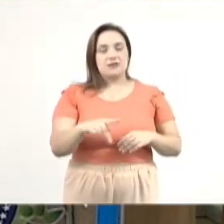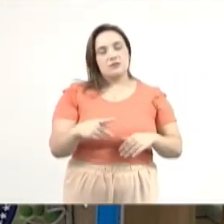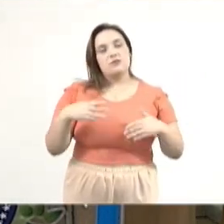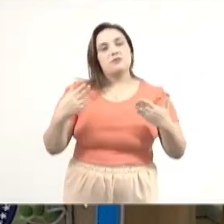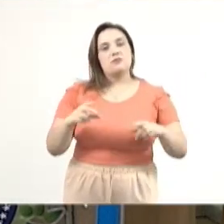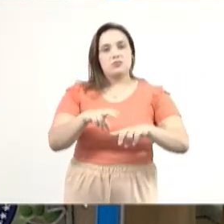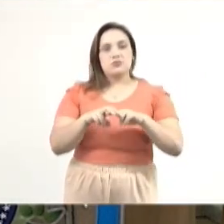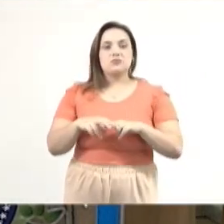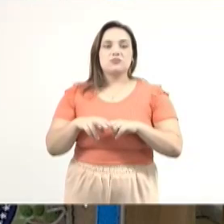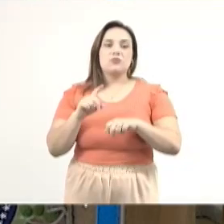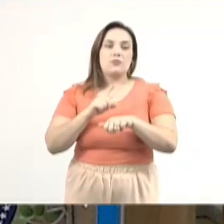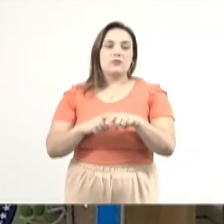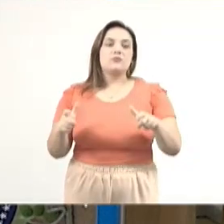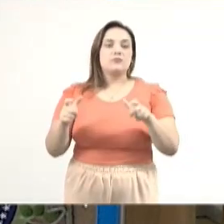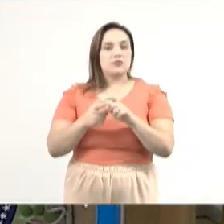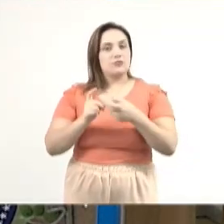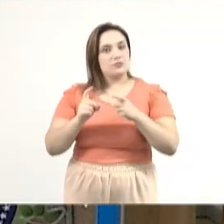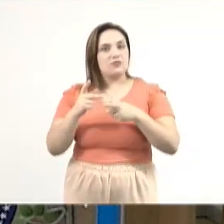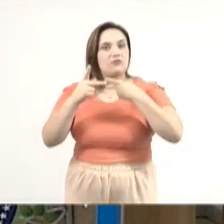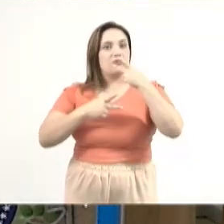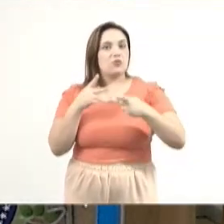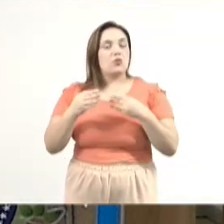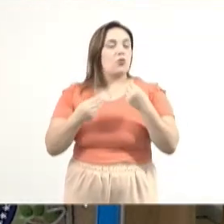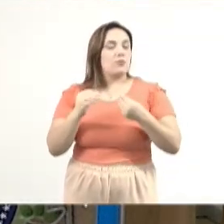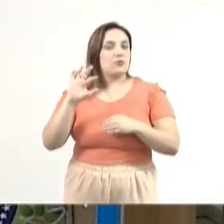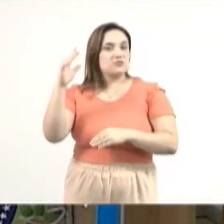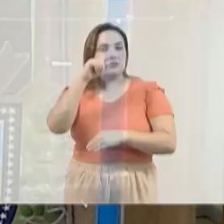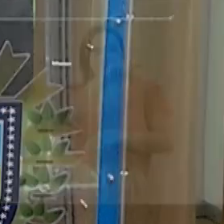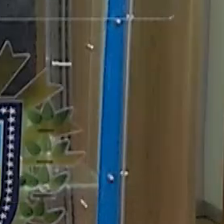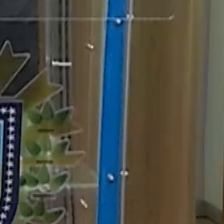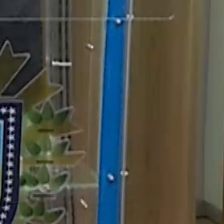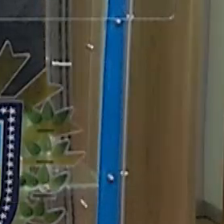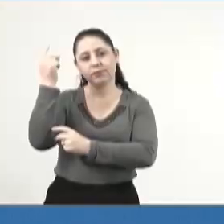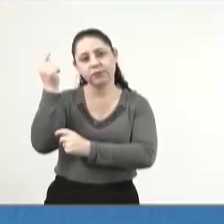durante o pequeno expediente, fez um rápido balanço dessas atividades por lá.